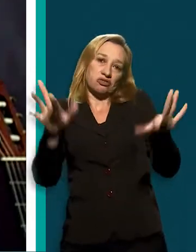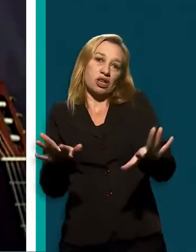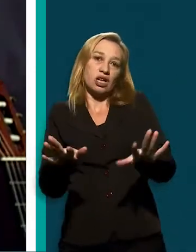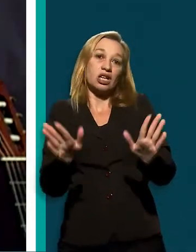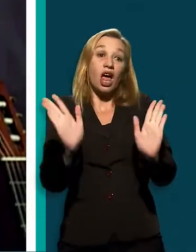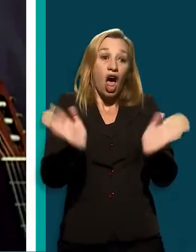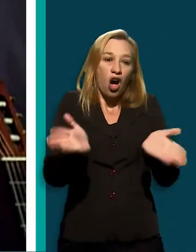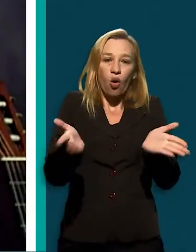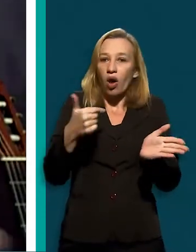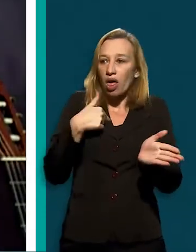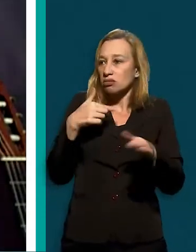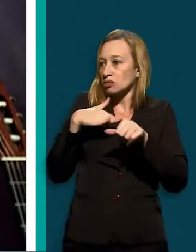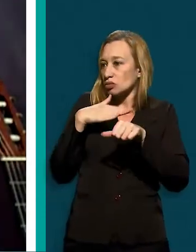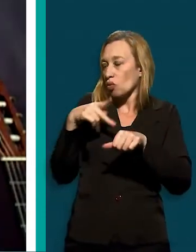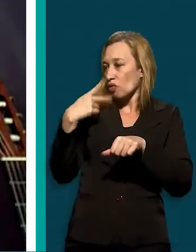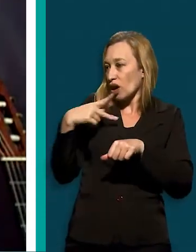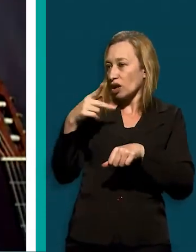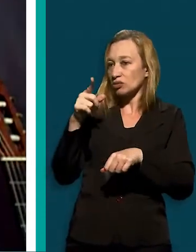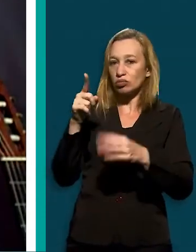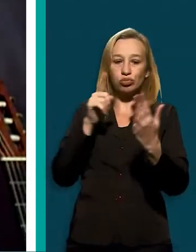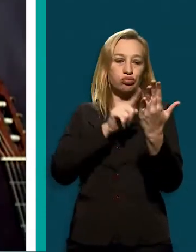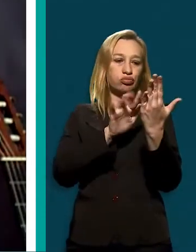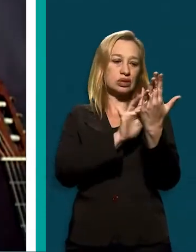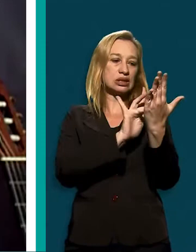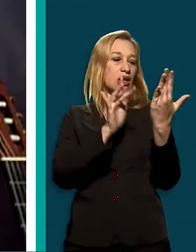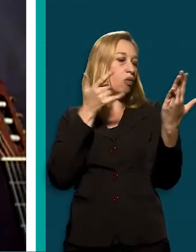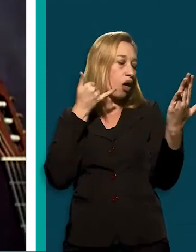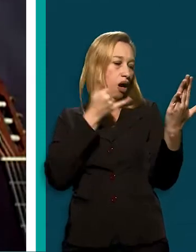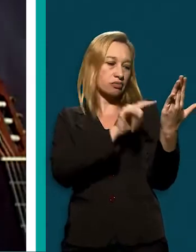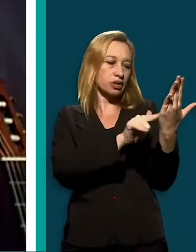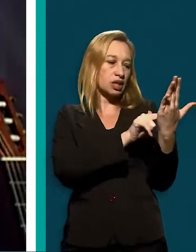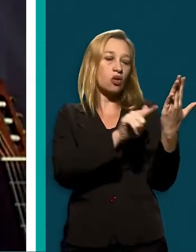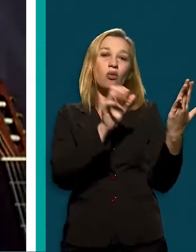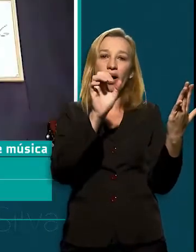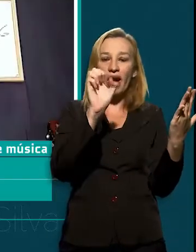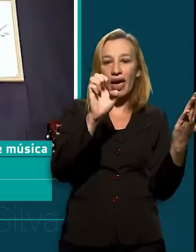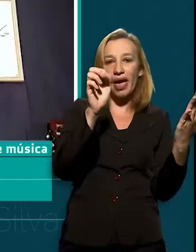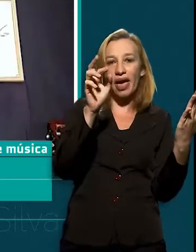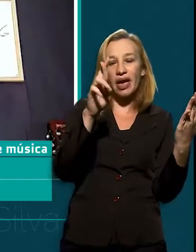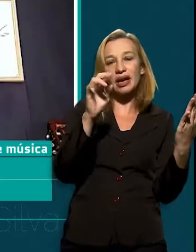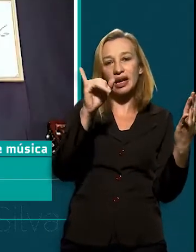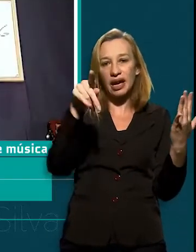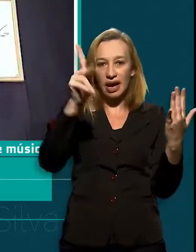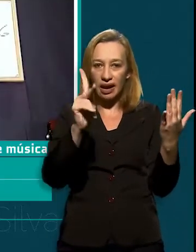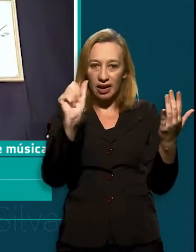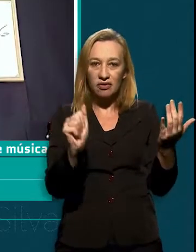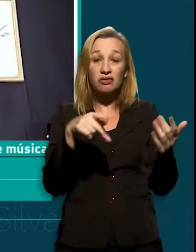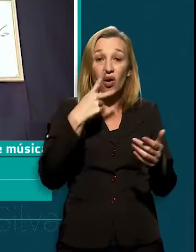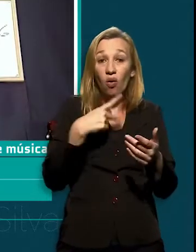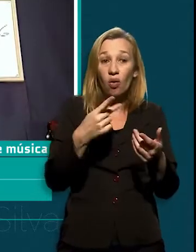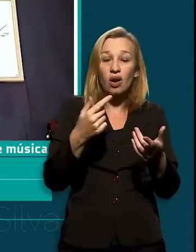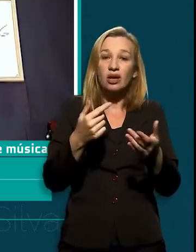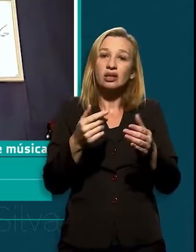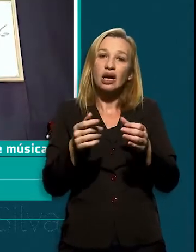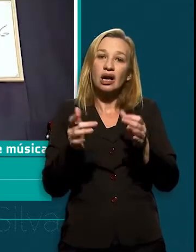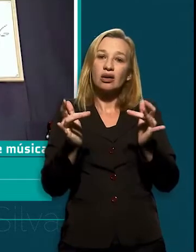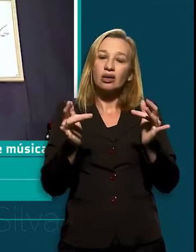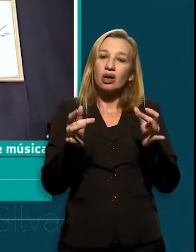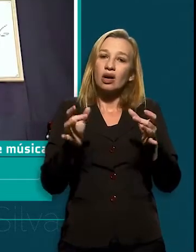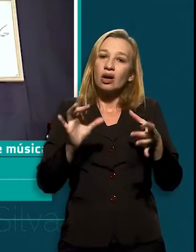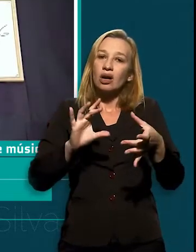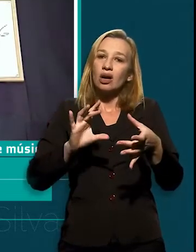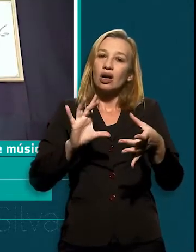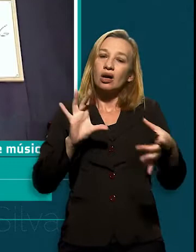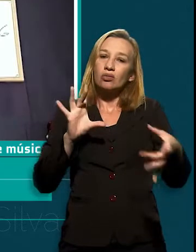é diferente, né? Agora eu estou falando aqui para um celular, como a Érica falou, é tentar humanizar esse processo,